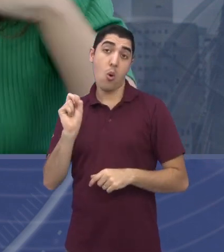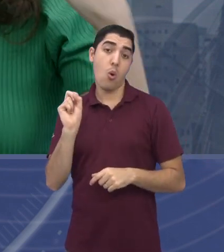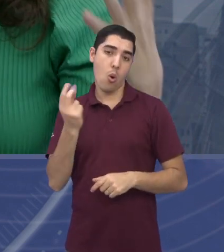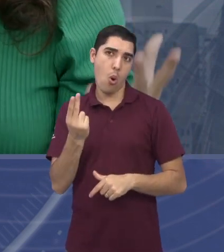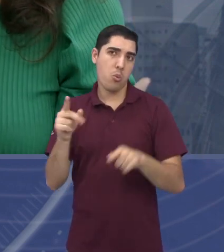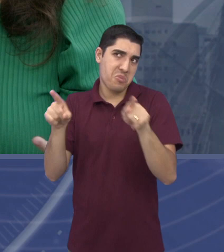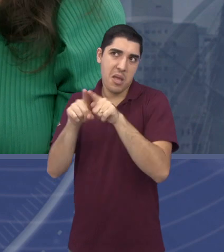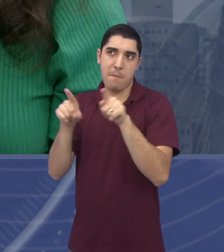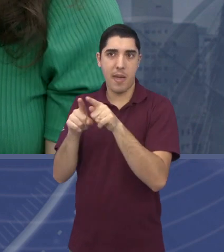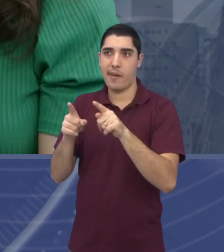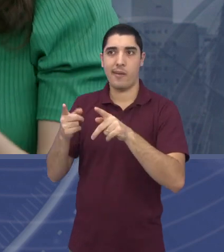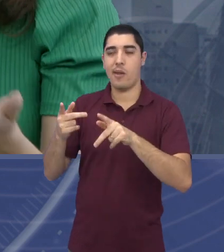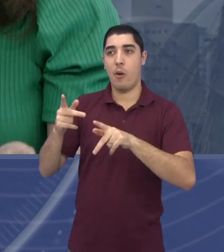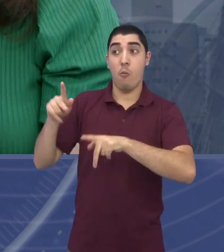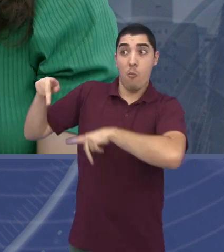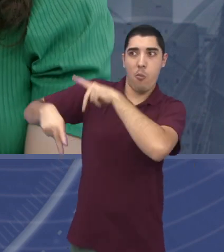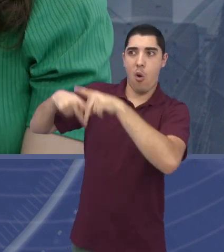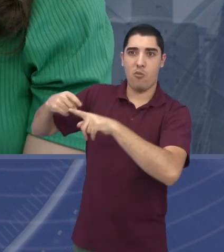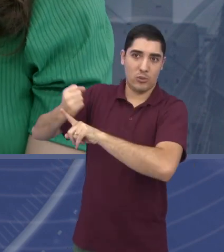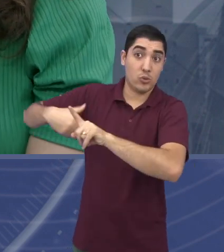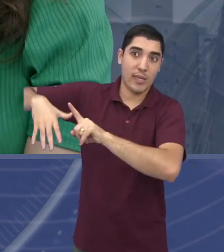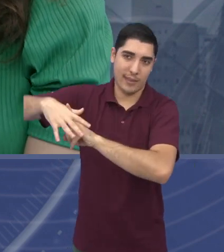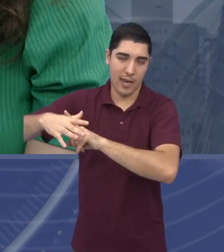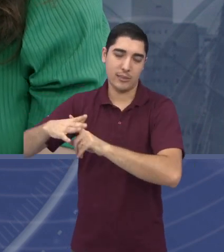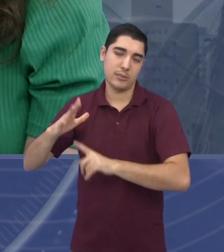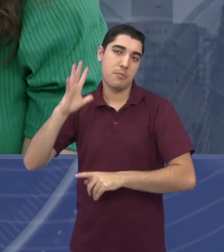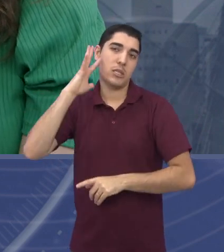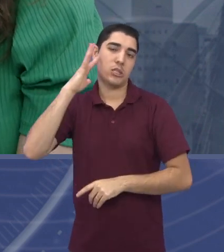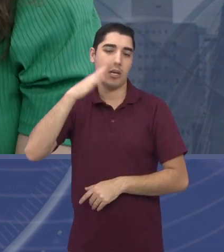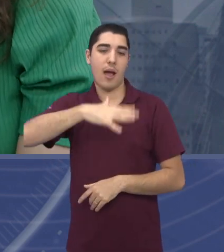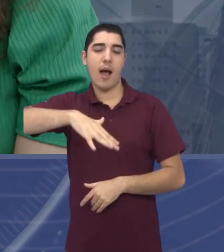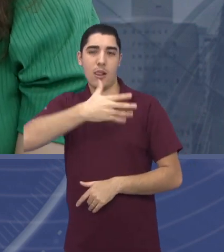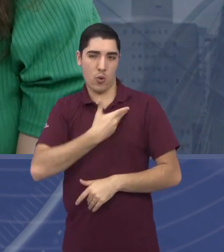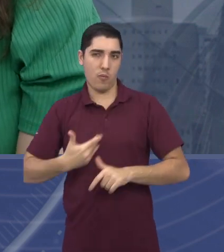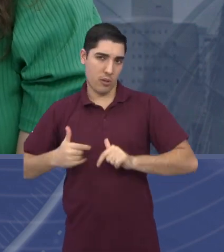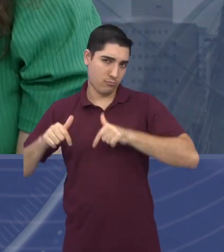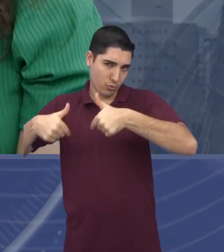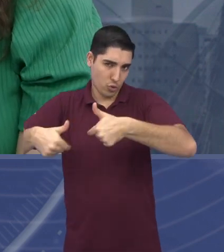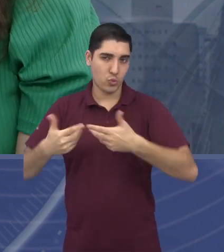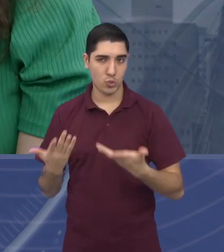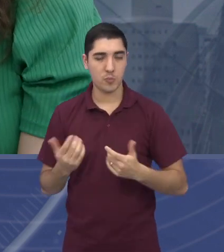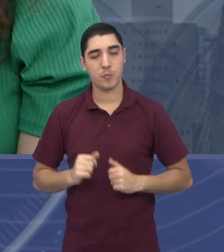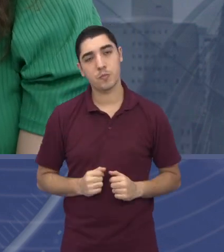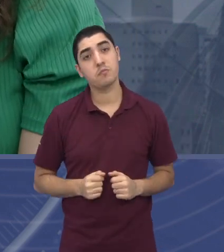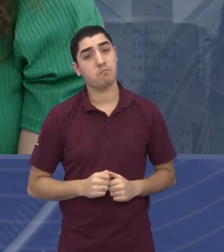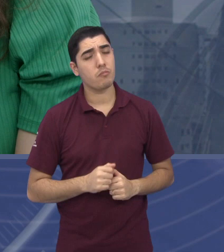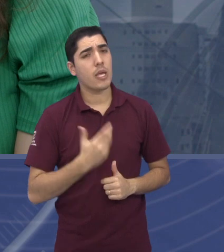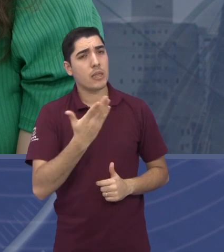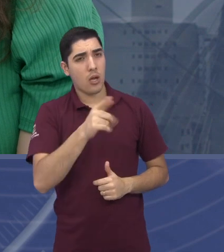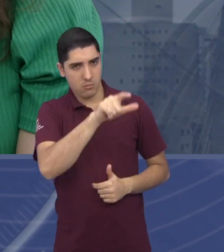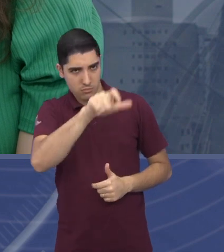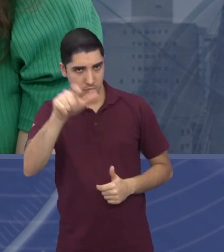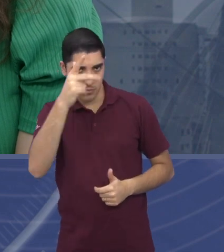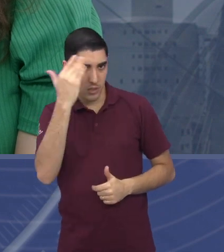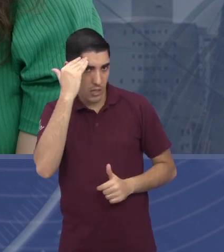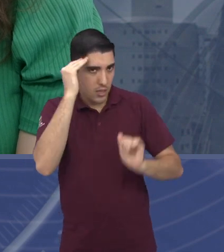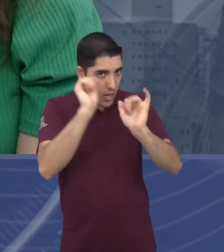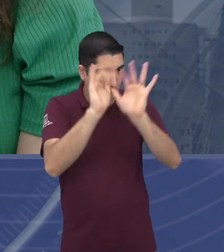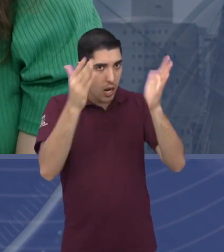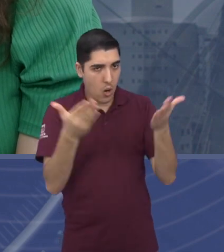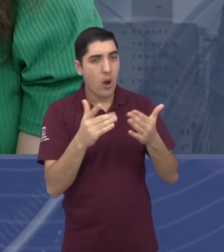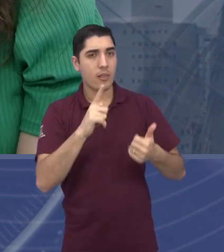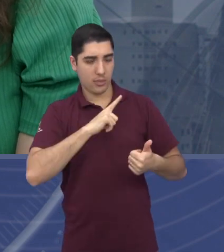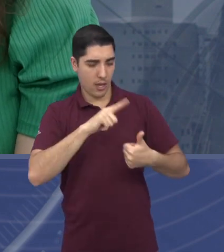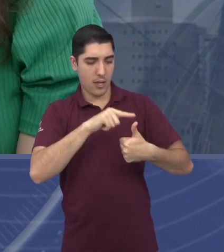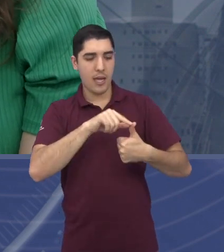até pensando macro, né, em políticas públicas, por exemplo. Sim, para a gente entender para o pessoal de casa, então, ficar bem situado,